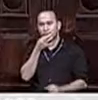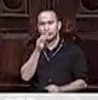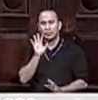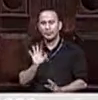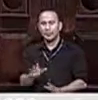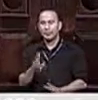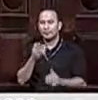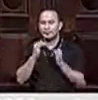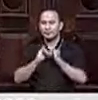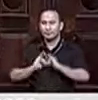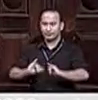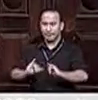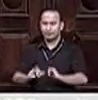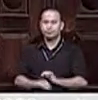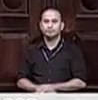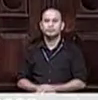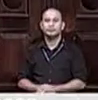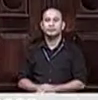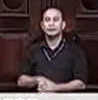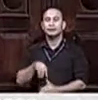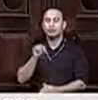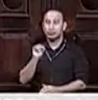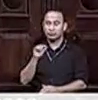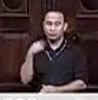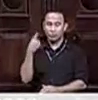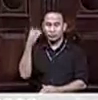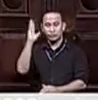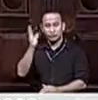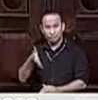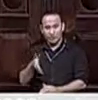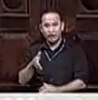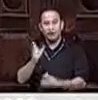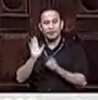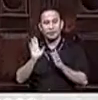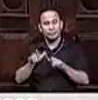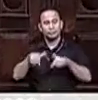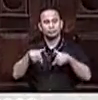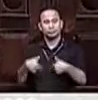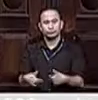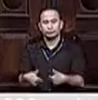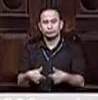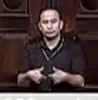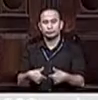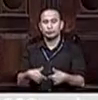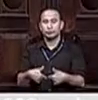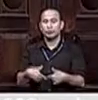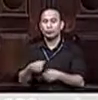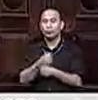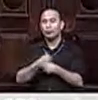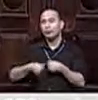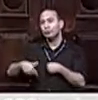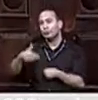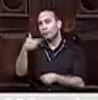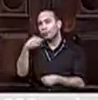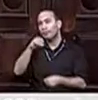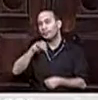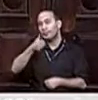lhe informar que nós já estamos com essa atitude desde